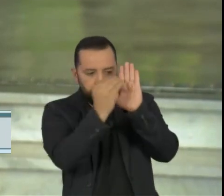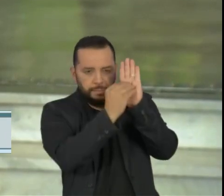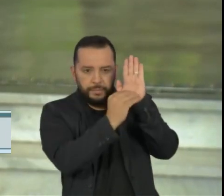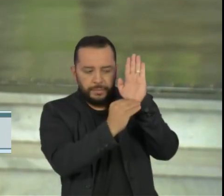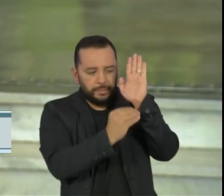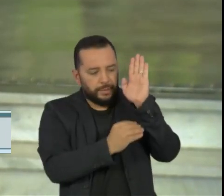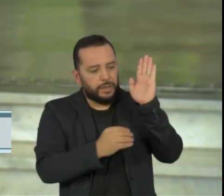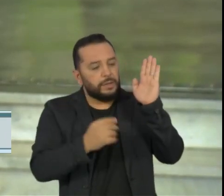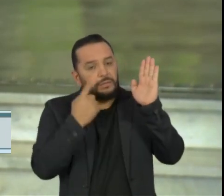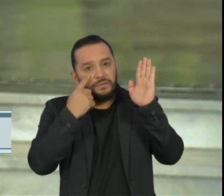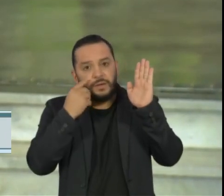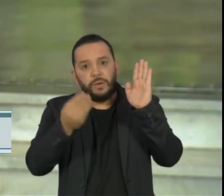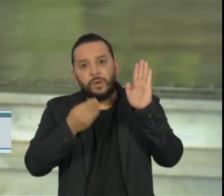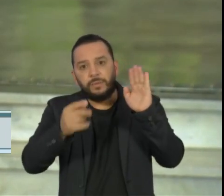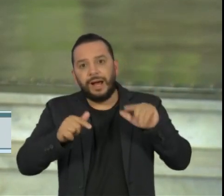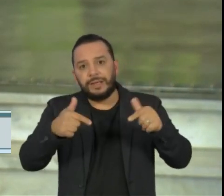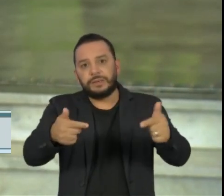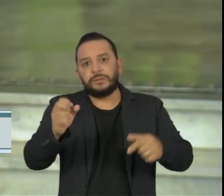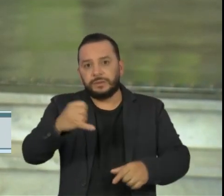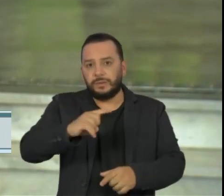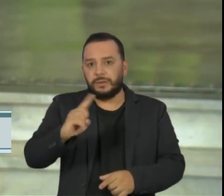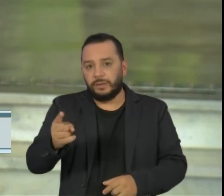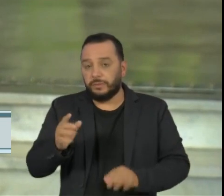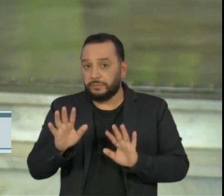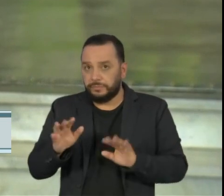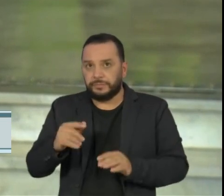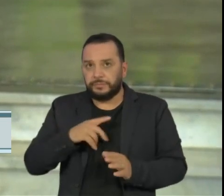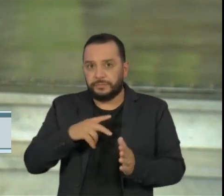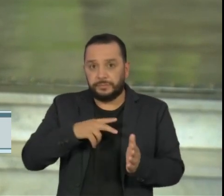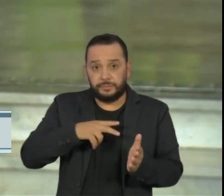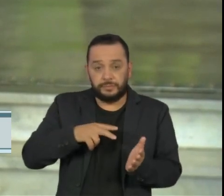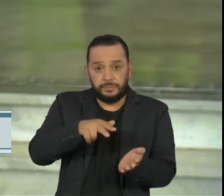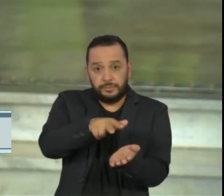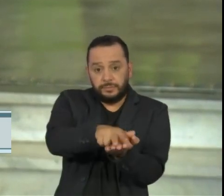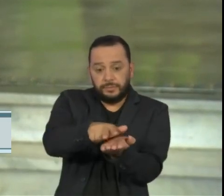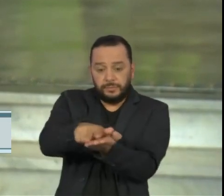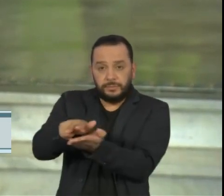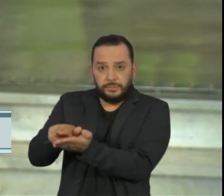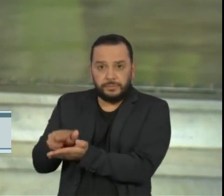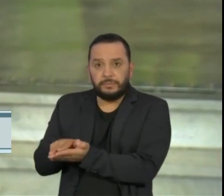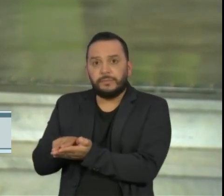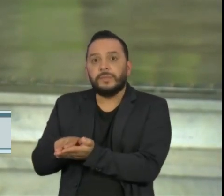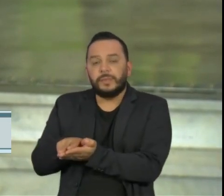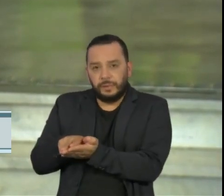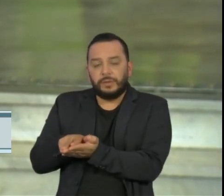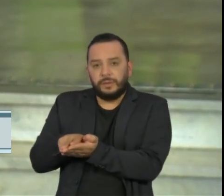né, junto com os prefeitos. Na parte de internações, a gente vê que houve uma